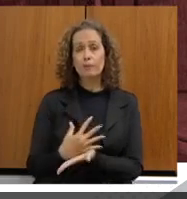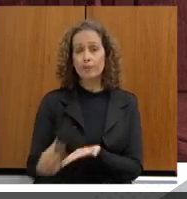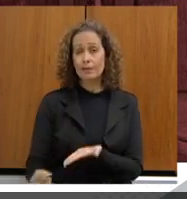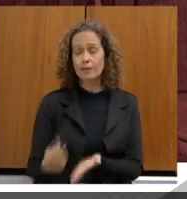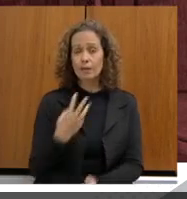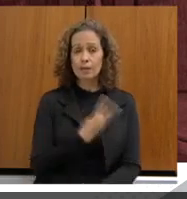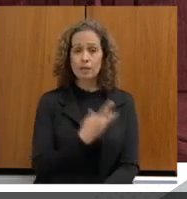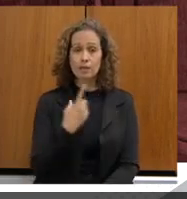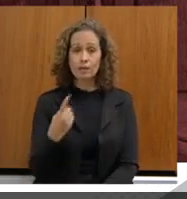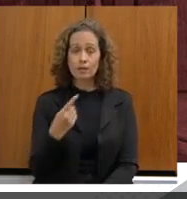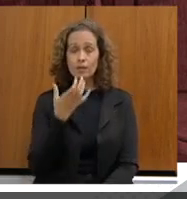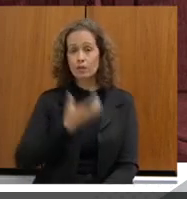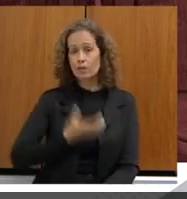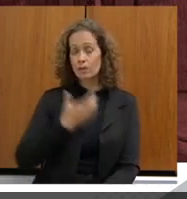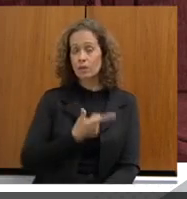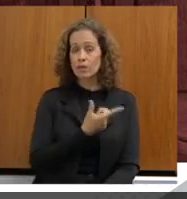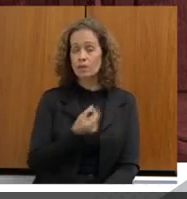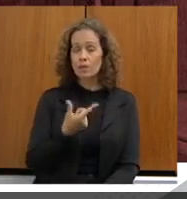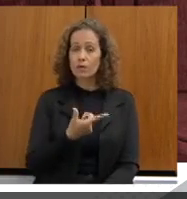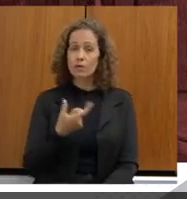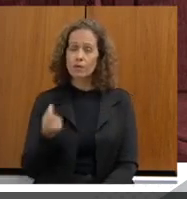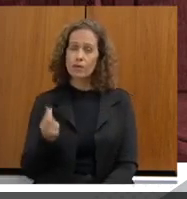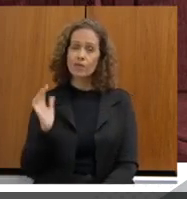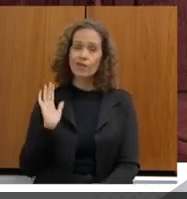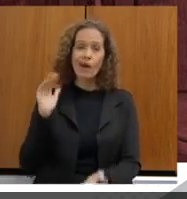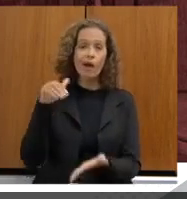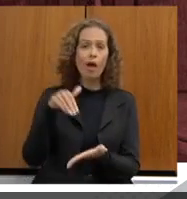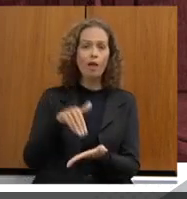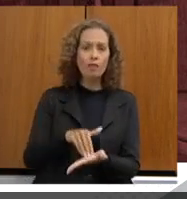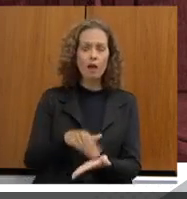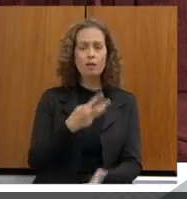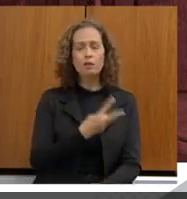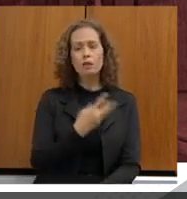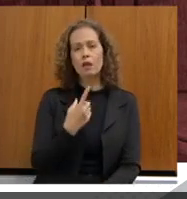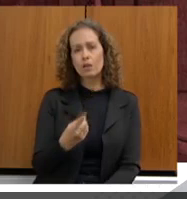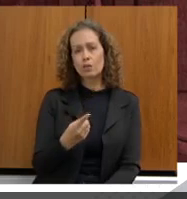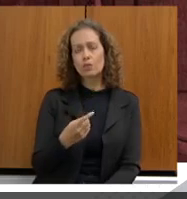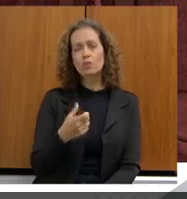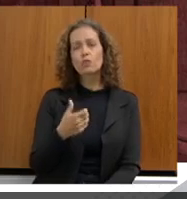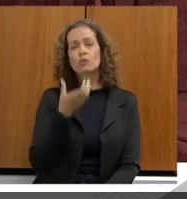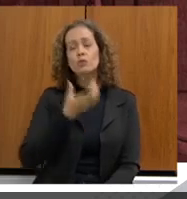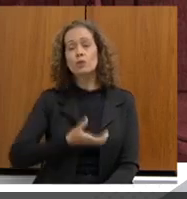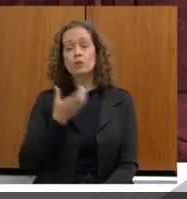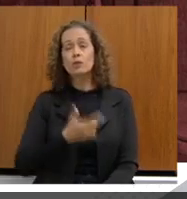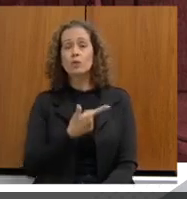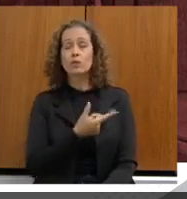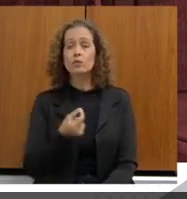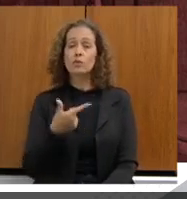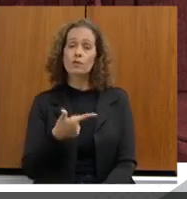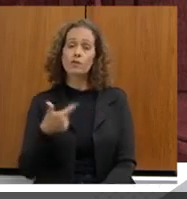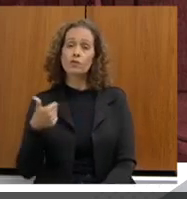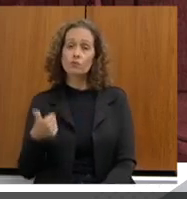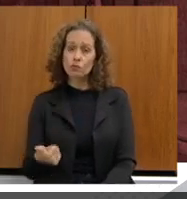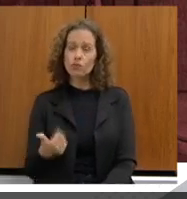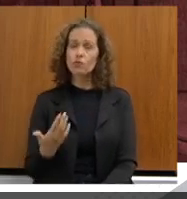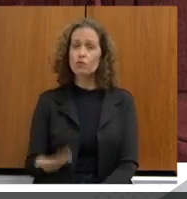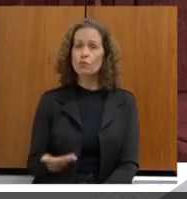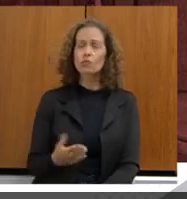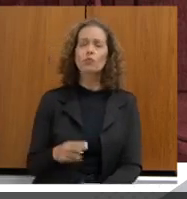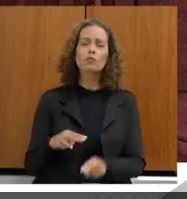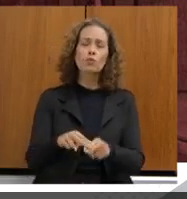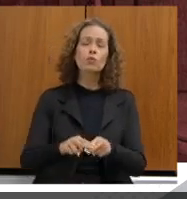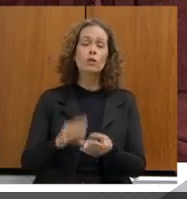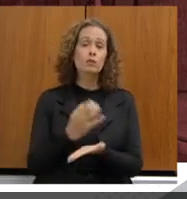31 dedezembro de 2020 para até 31 12/2021 referente à data de